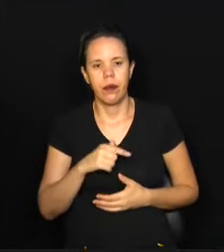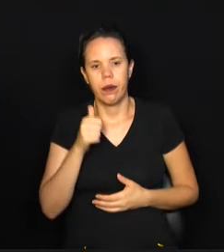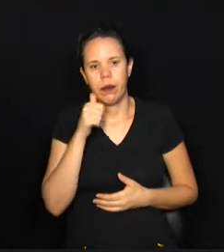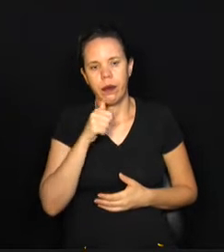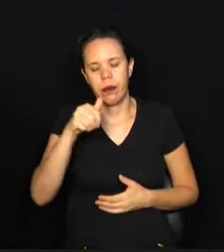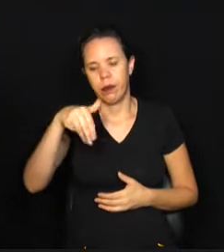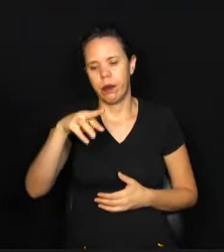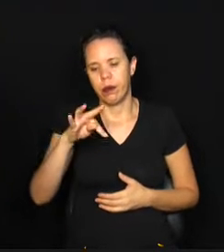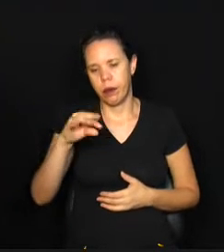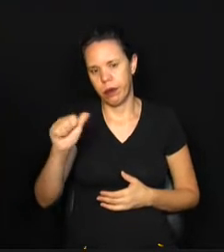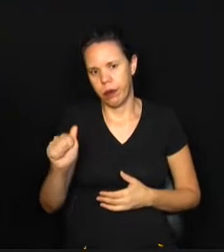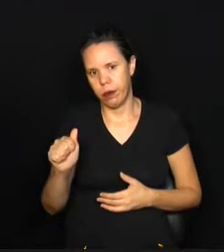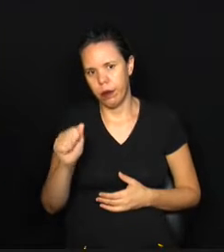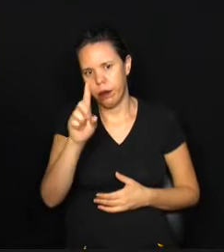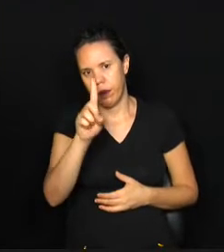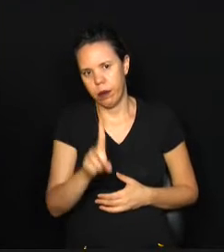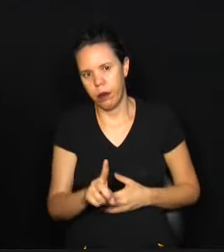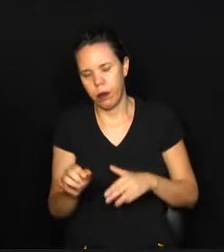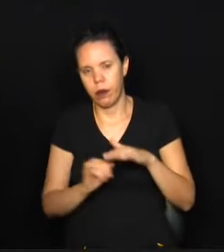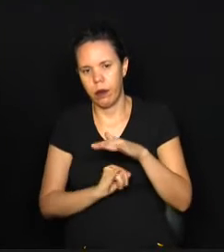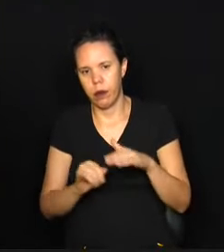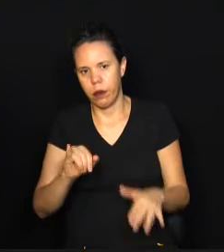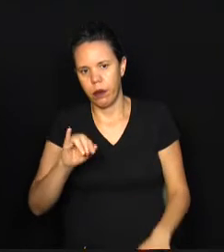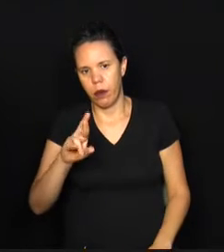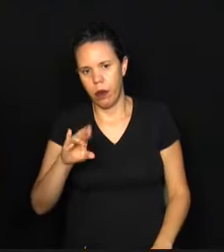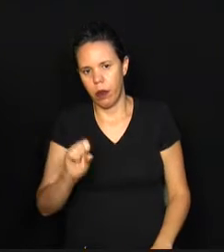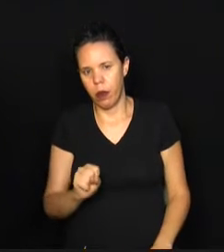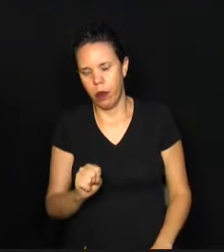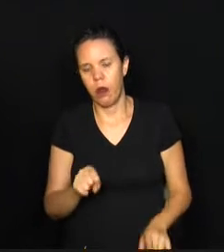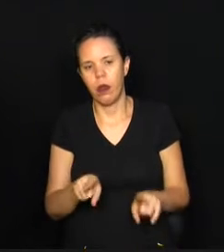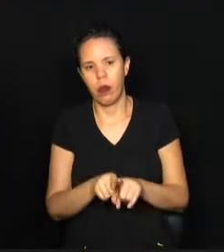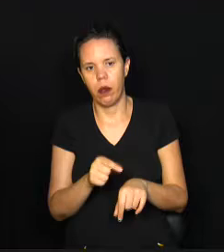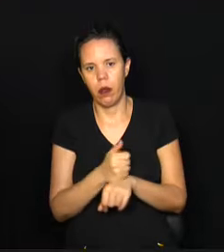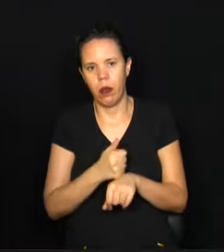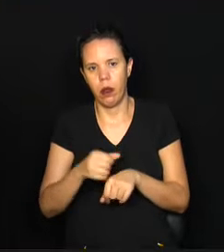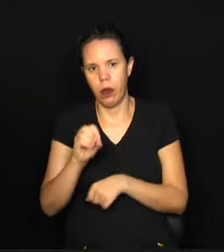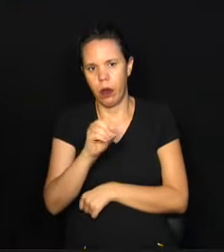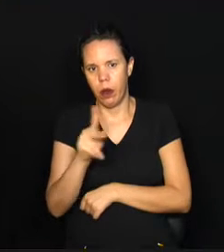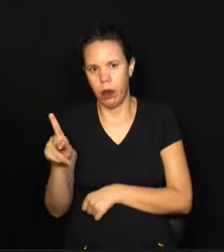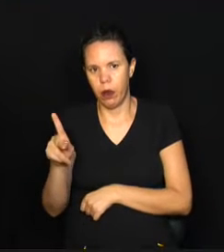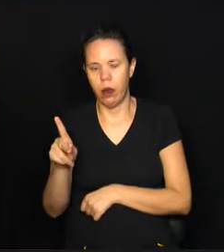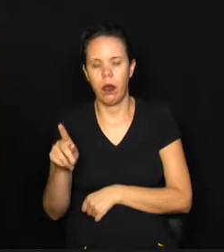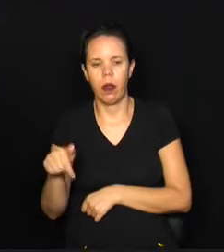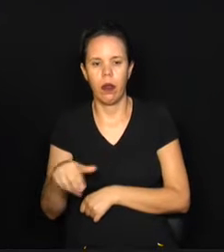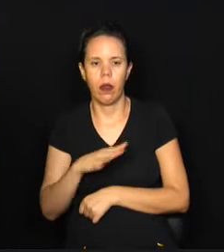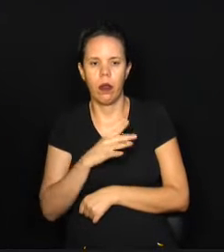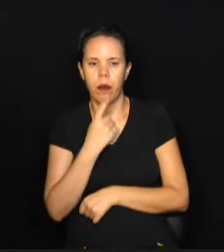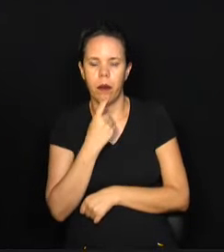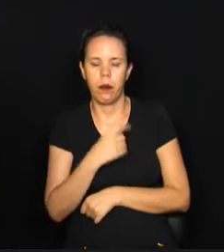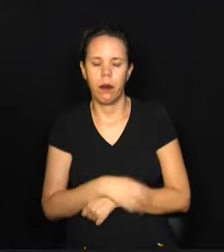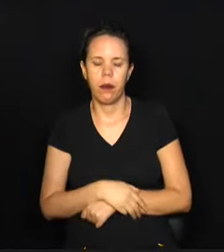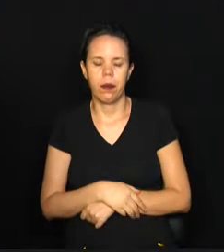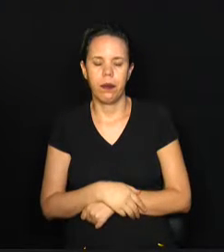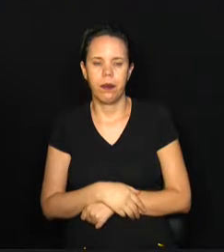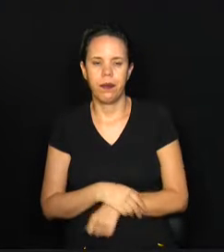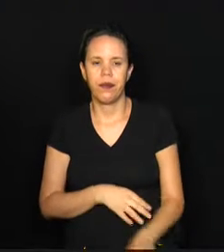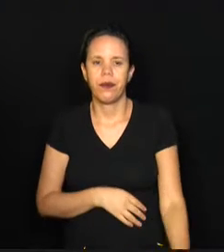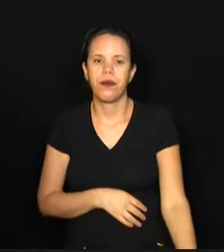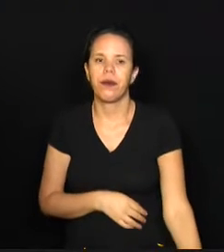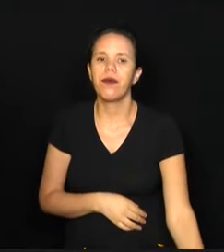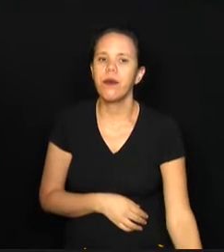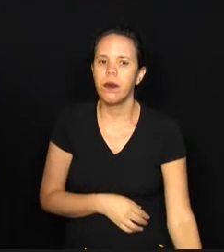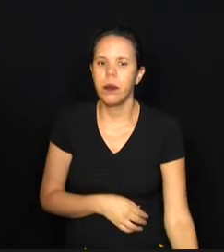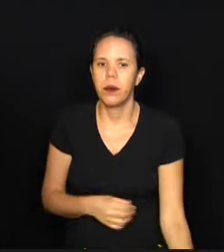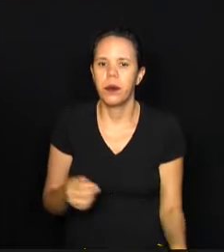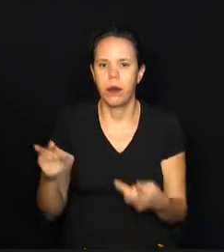Marta Calmo, que é diretora do Instituto Íris e é optometrista comportamental aqui na cidade de Campinas. E também convidamos